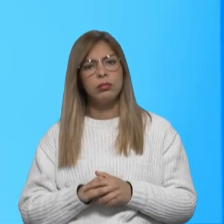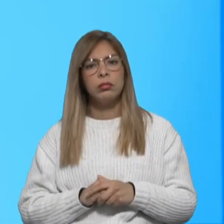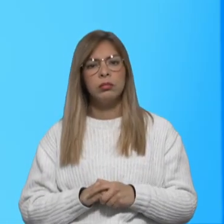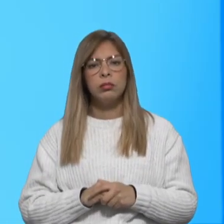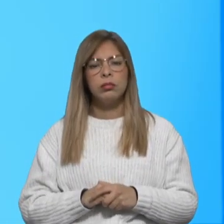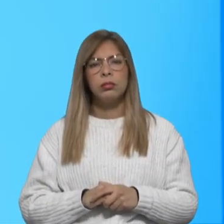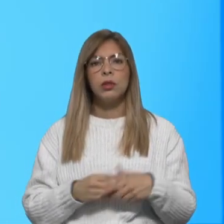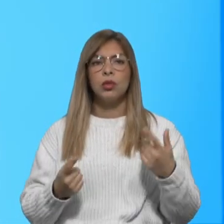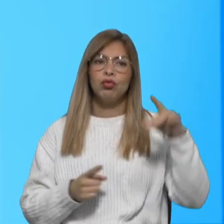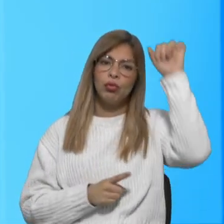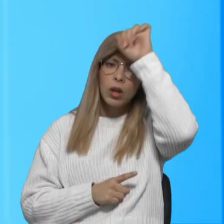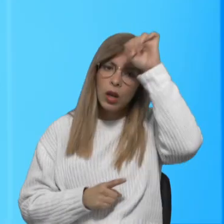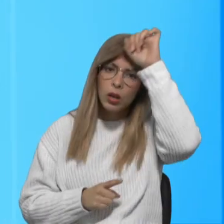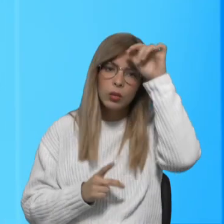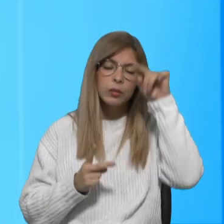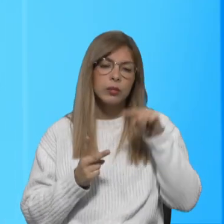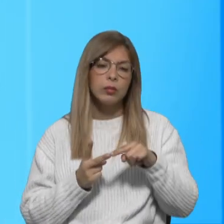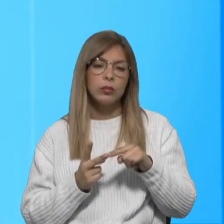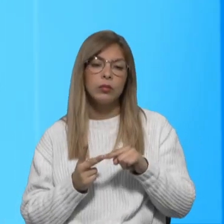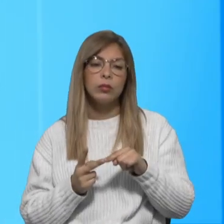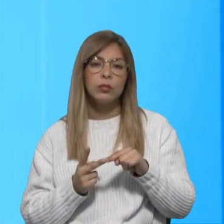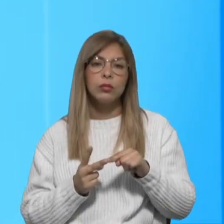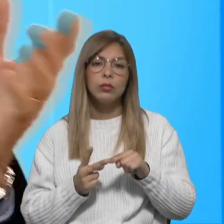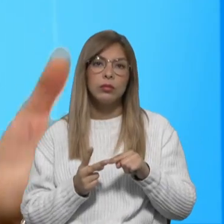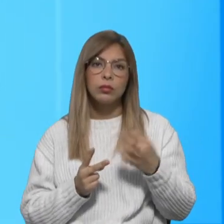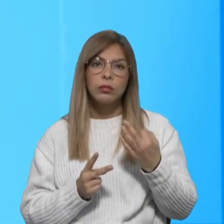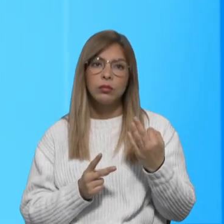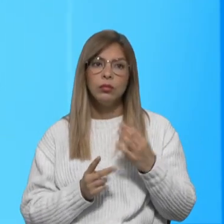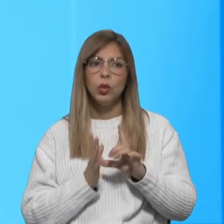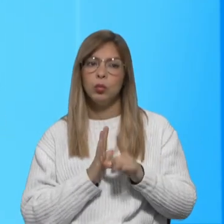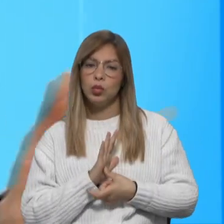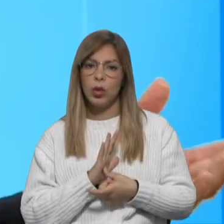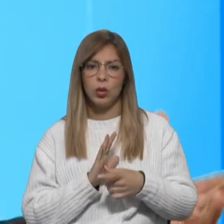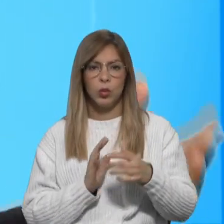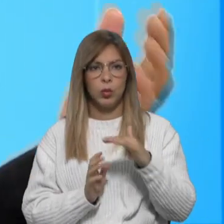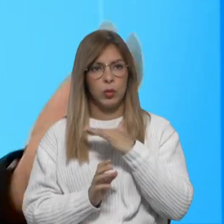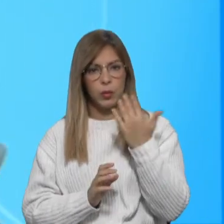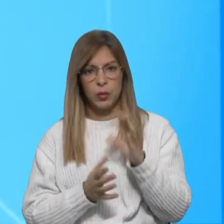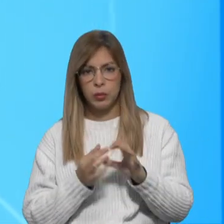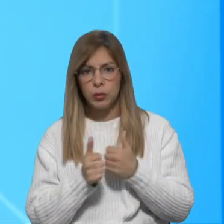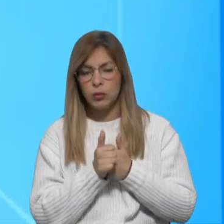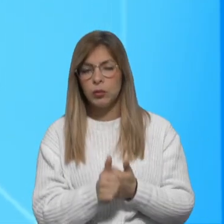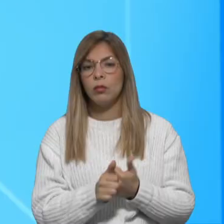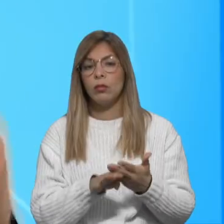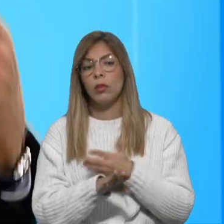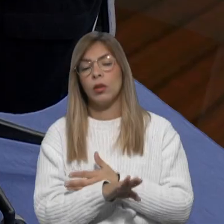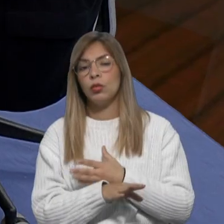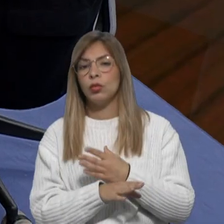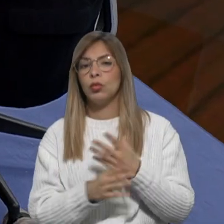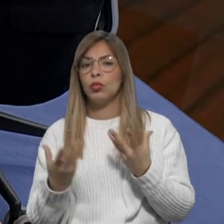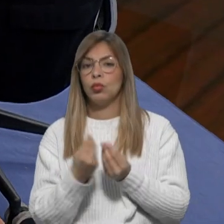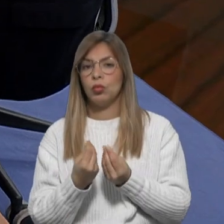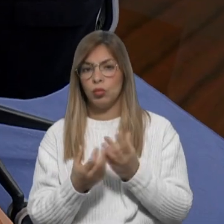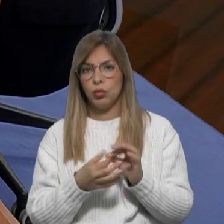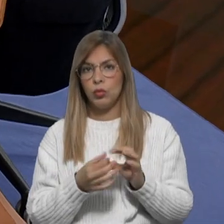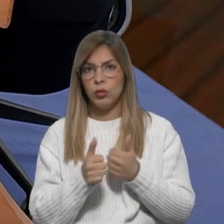em janeiro entrou, portanto, no princípio deste ano, entrou um projeto extraordinário em que o Vaticano e a Microsoft se juntaram, durante vários